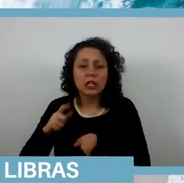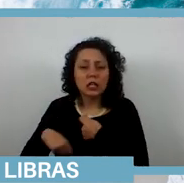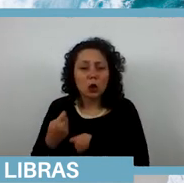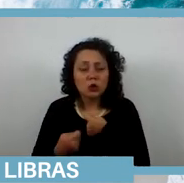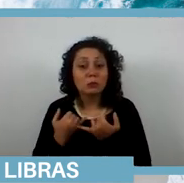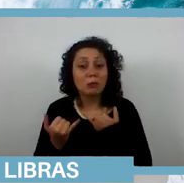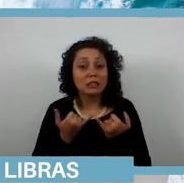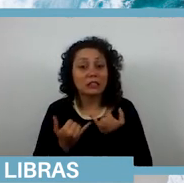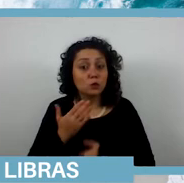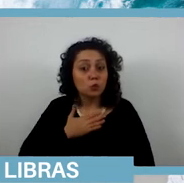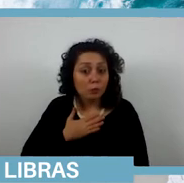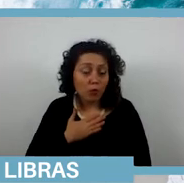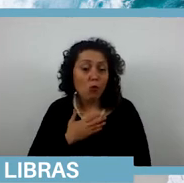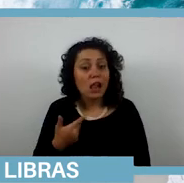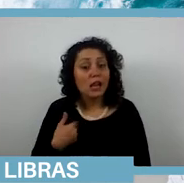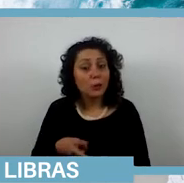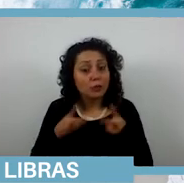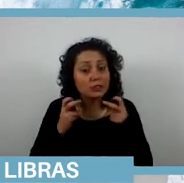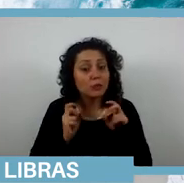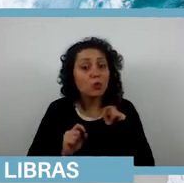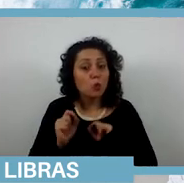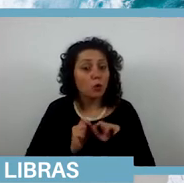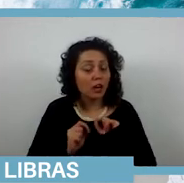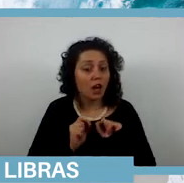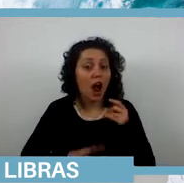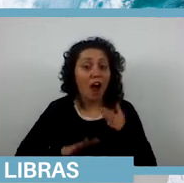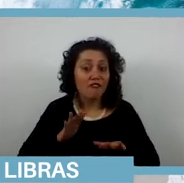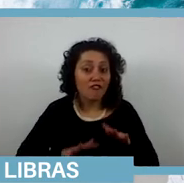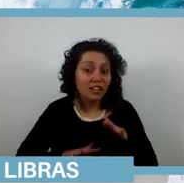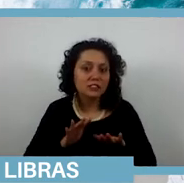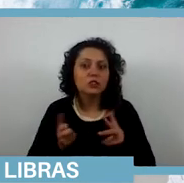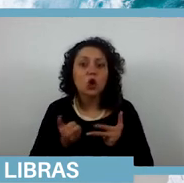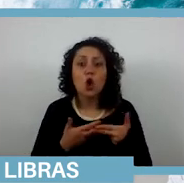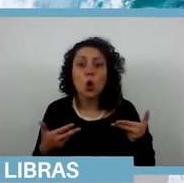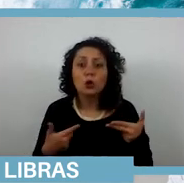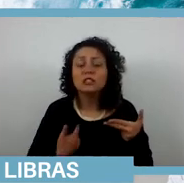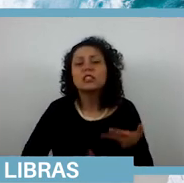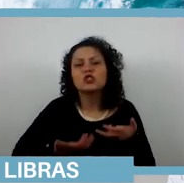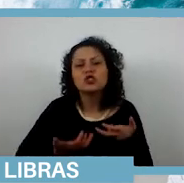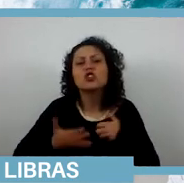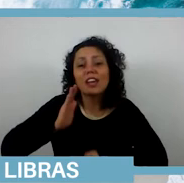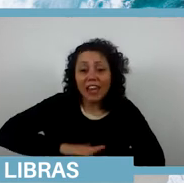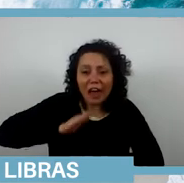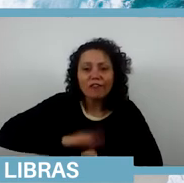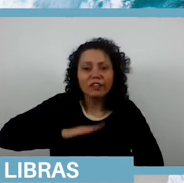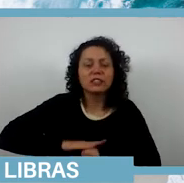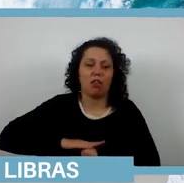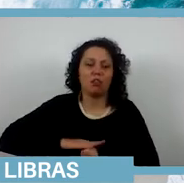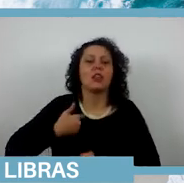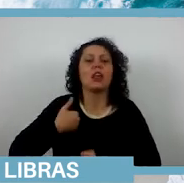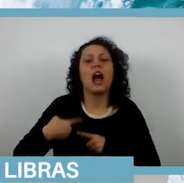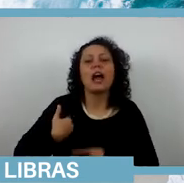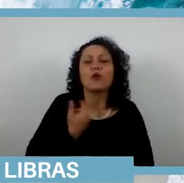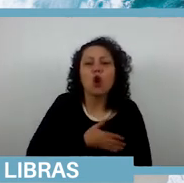vejo também que a gente às vezes se deixa levar por coisas que a gente quer fazer né porque a gente gosta